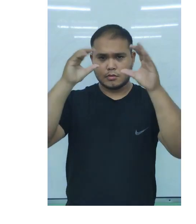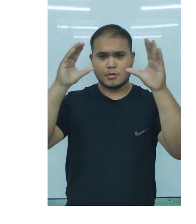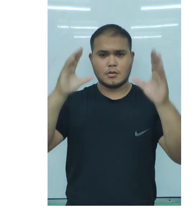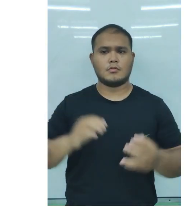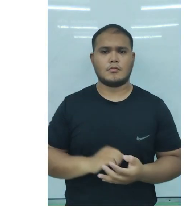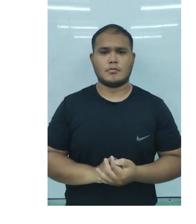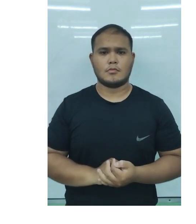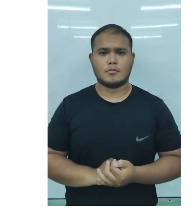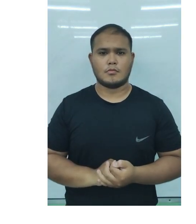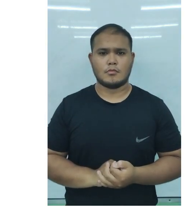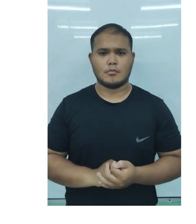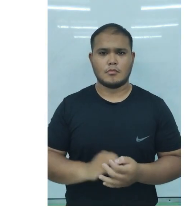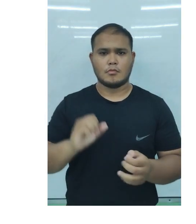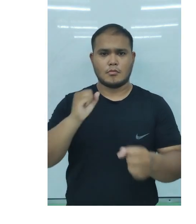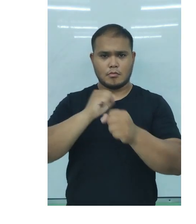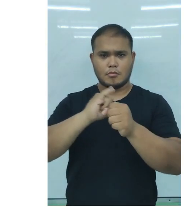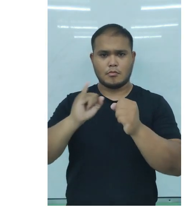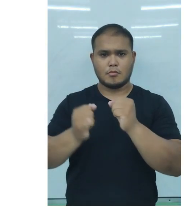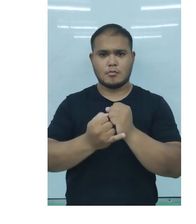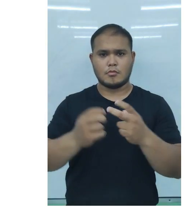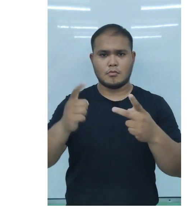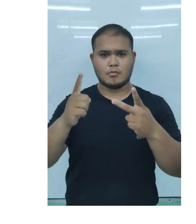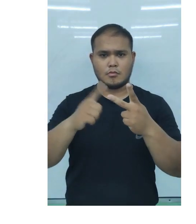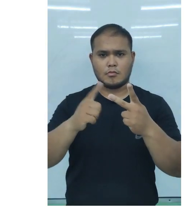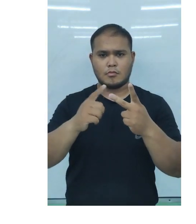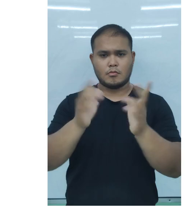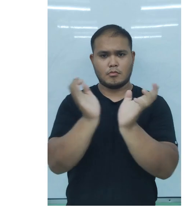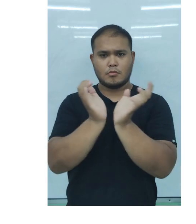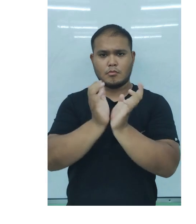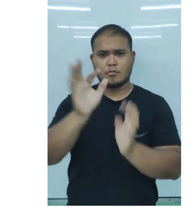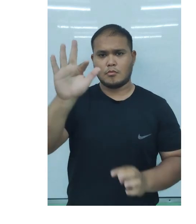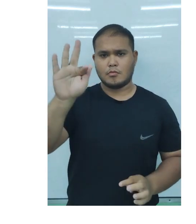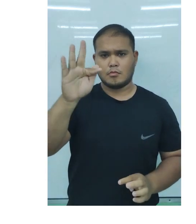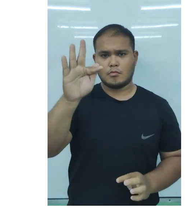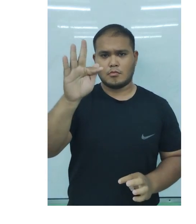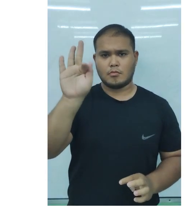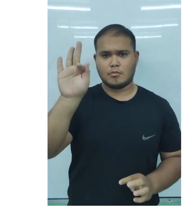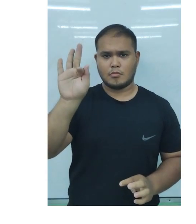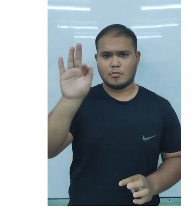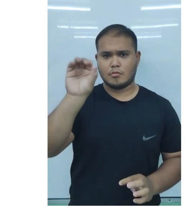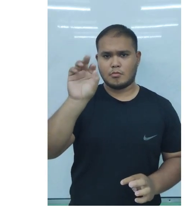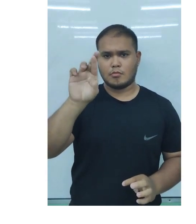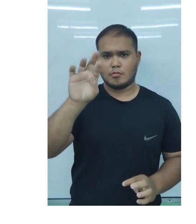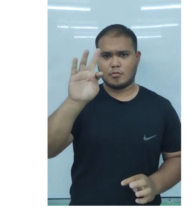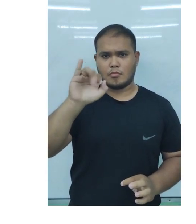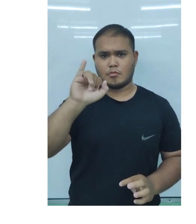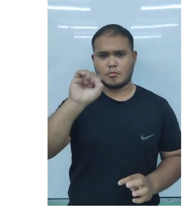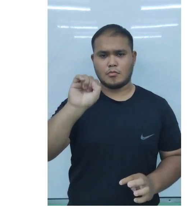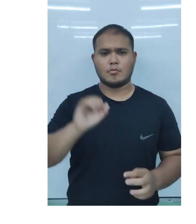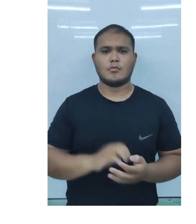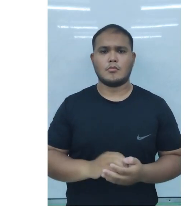Nos adjetivos de segunda classe, nós temos aqui fortes, forte, que é um adjetivo